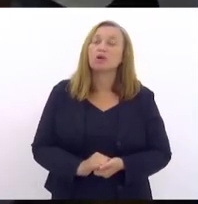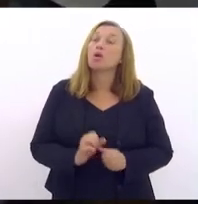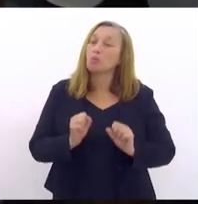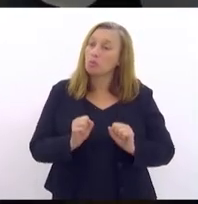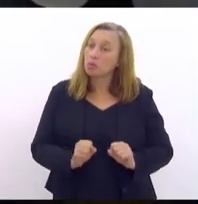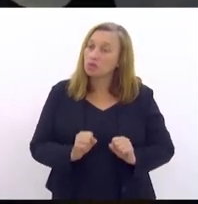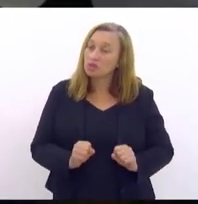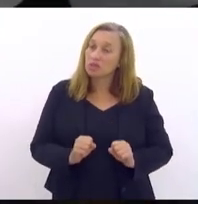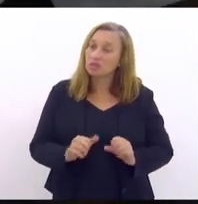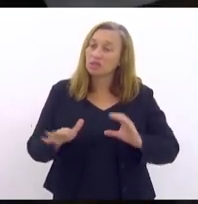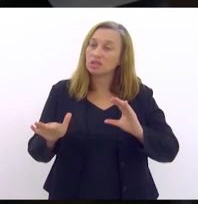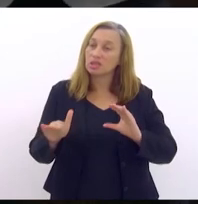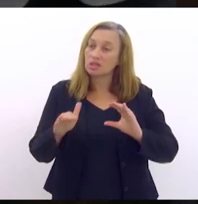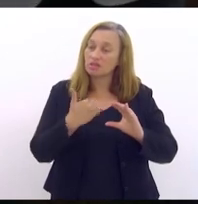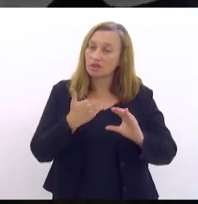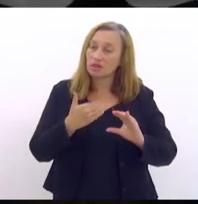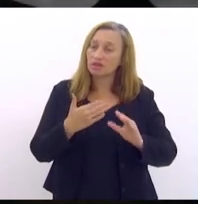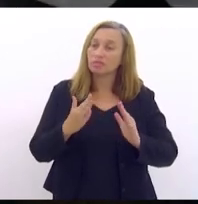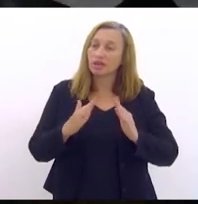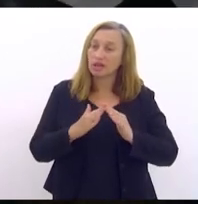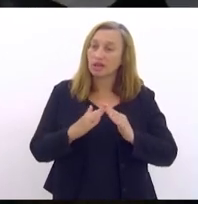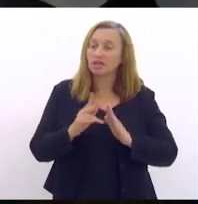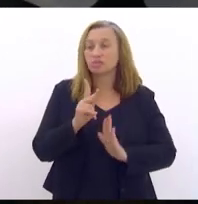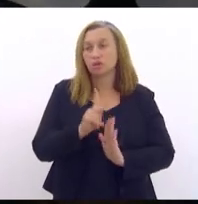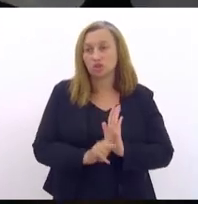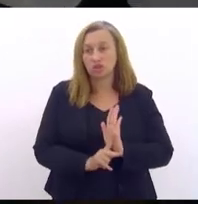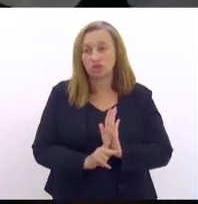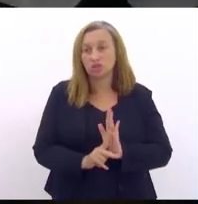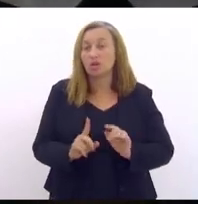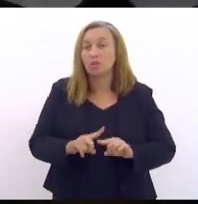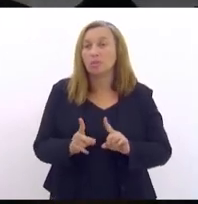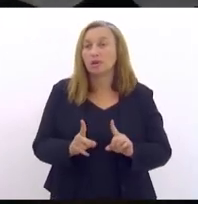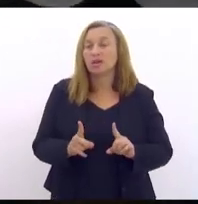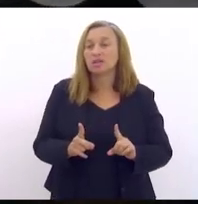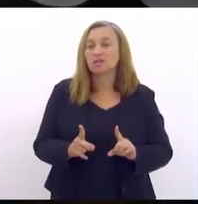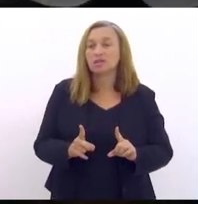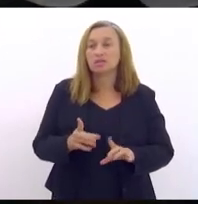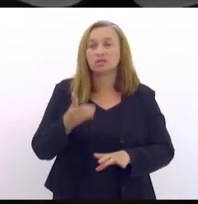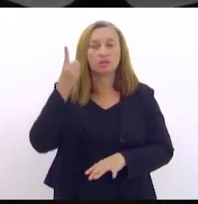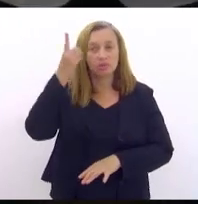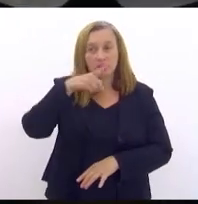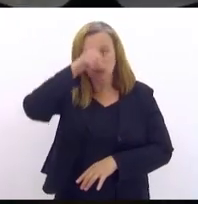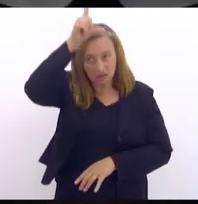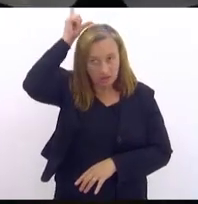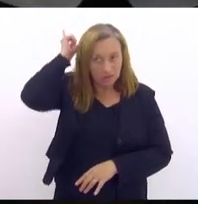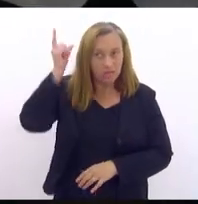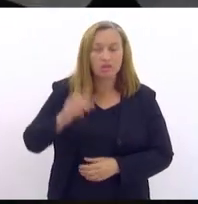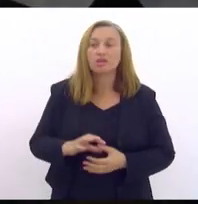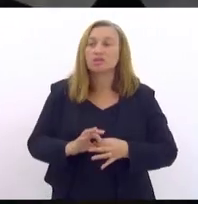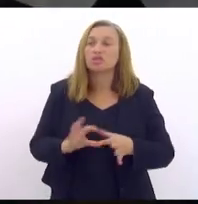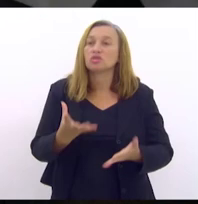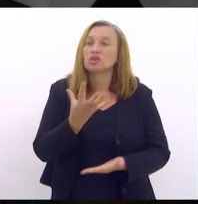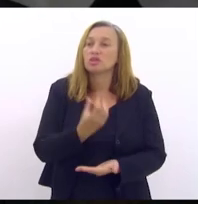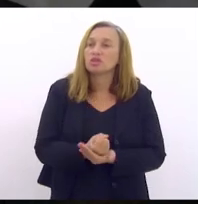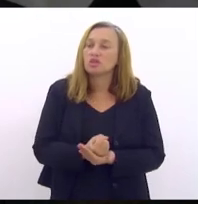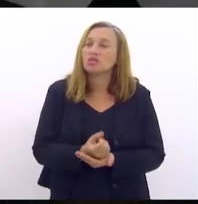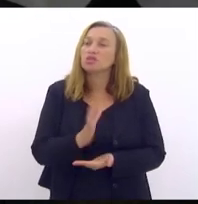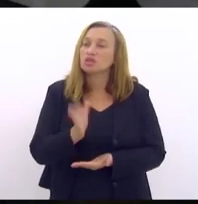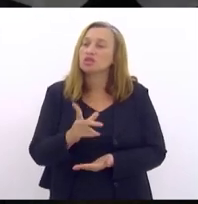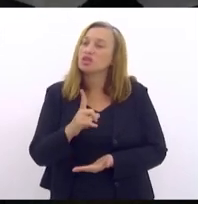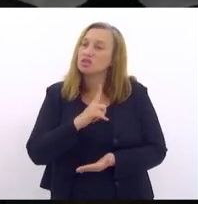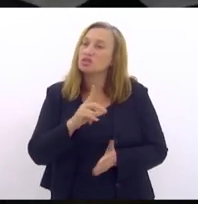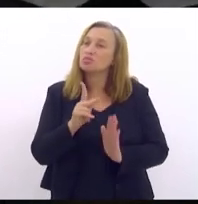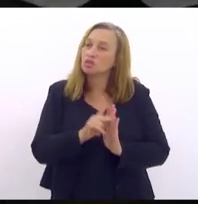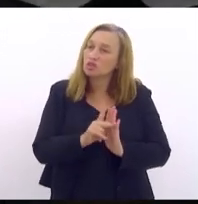poderia ter mandado esse projeto para essa casa, mas o doutor Luiz Paulo deixou registrado que já existia